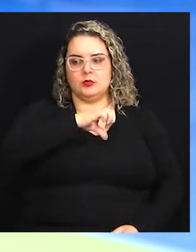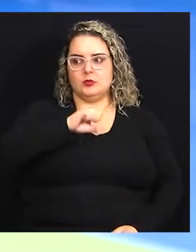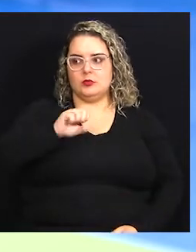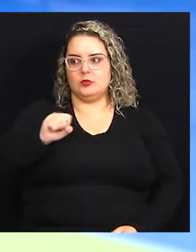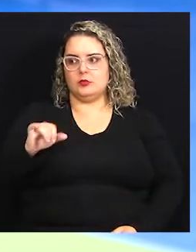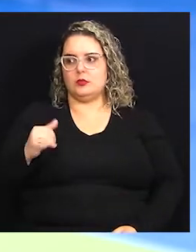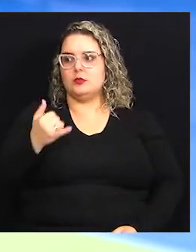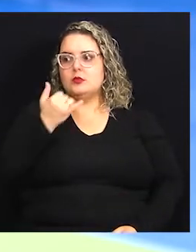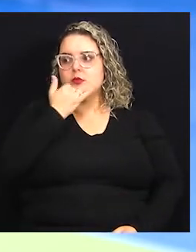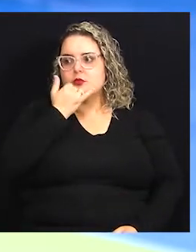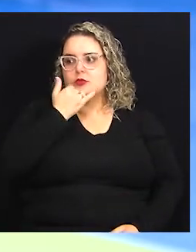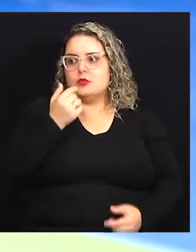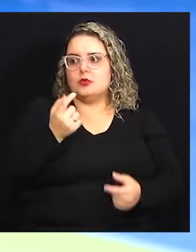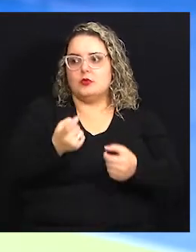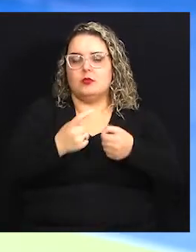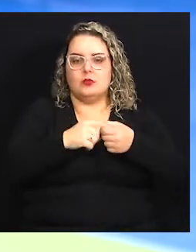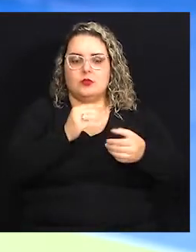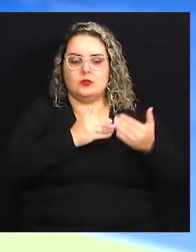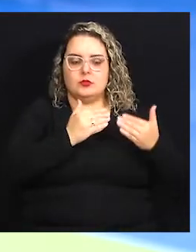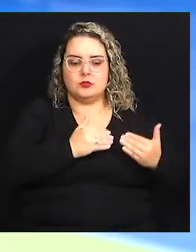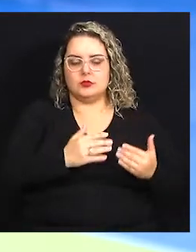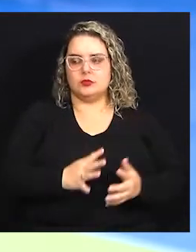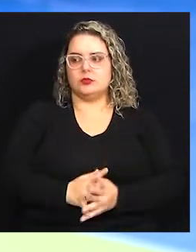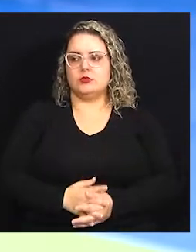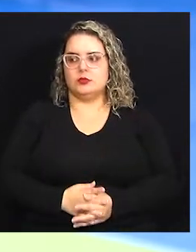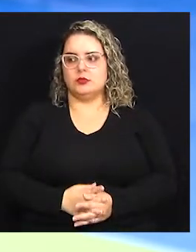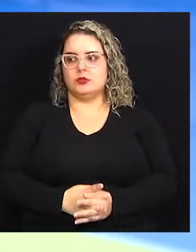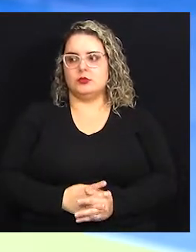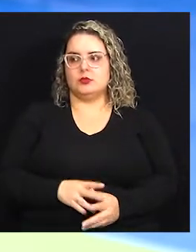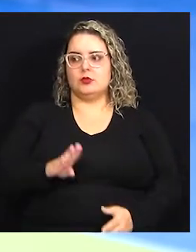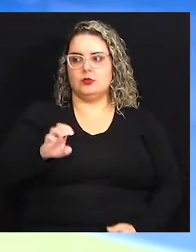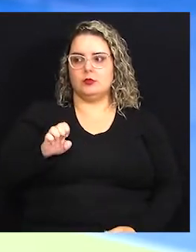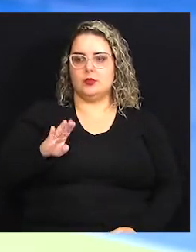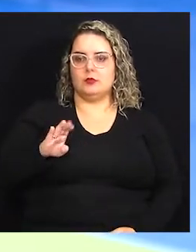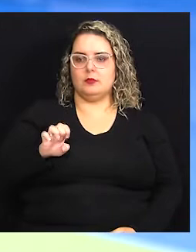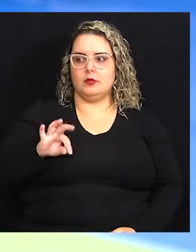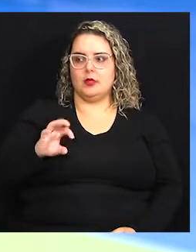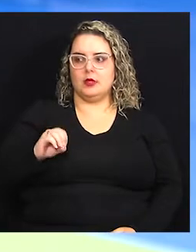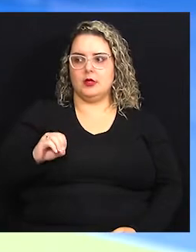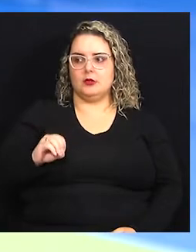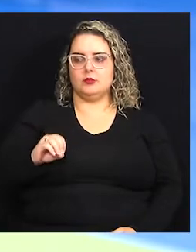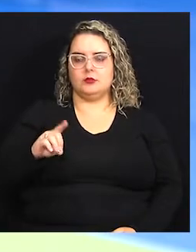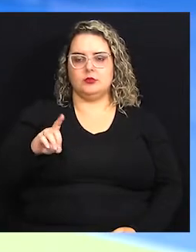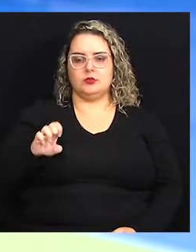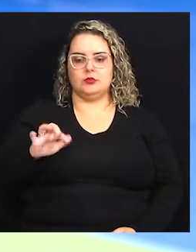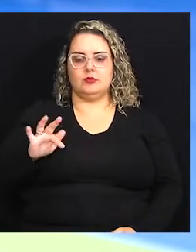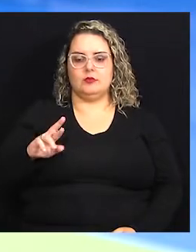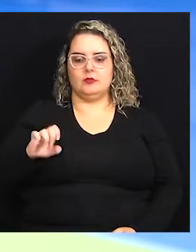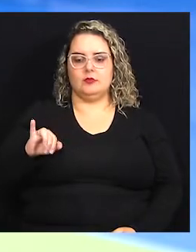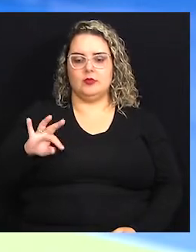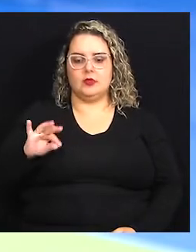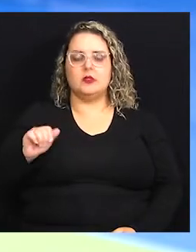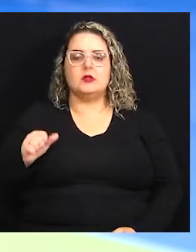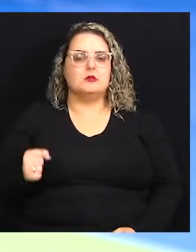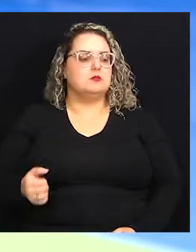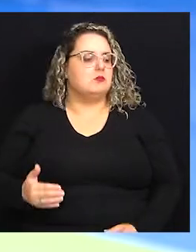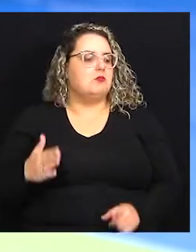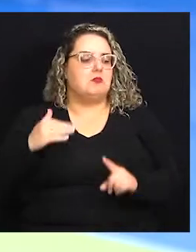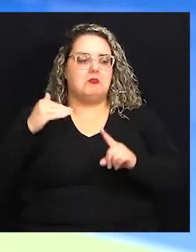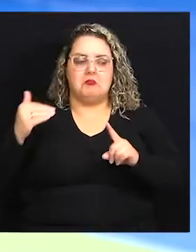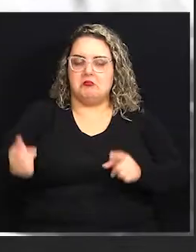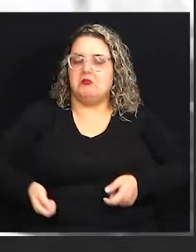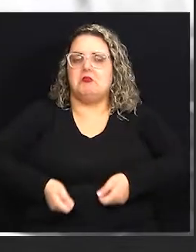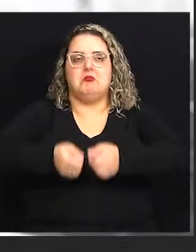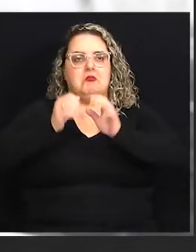Desculpa, já voltando um pouquinho, com o Bebeto de Freitas também, que esse cara foi o ícone do voleibol. Eu tenho muito